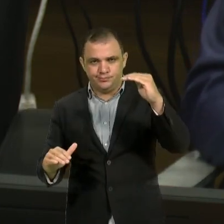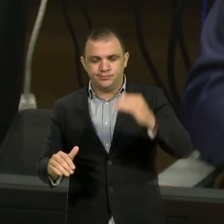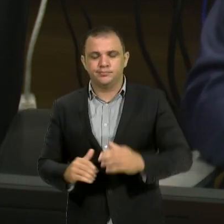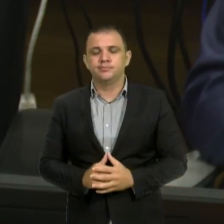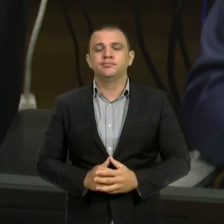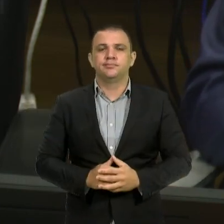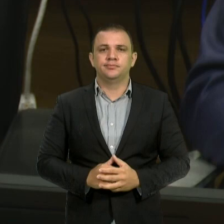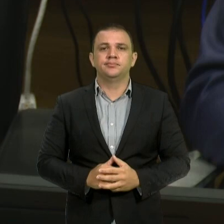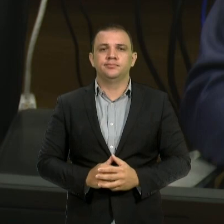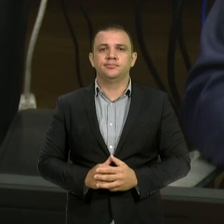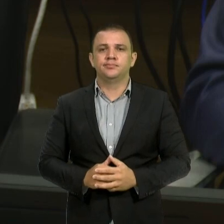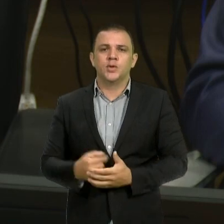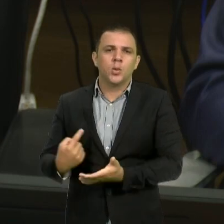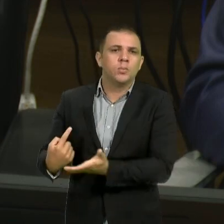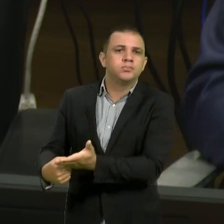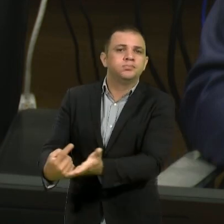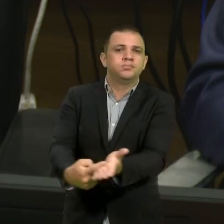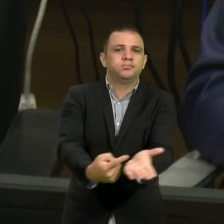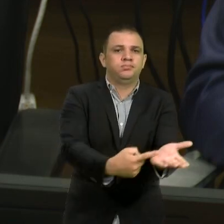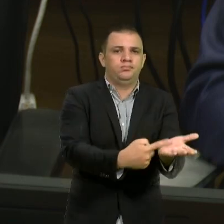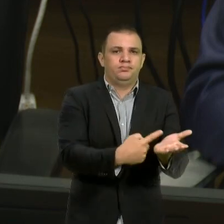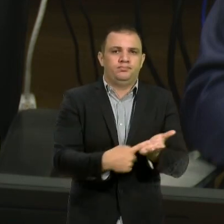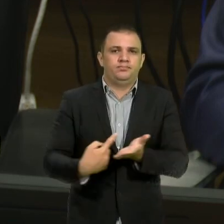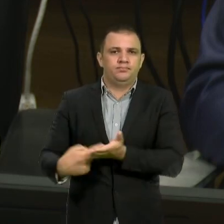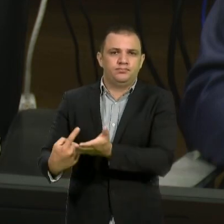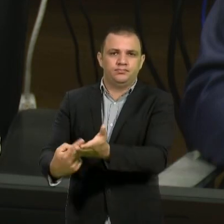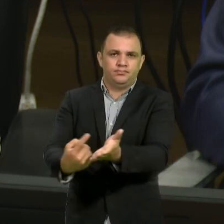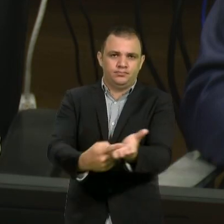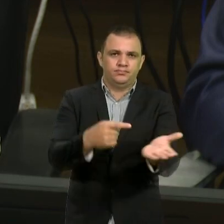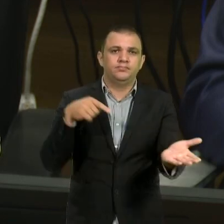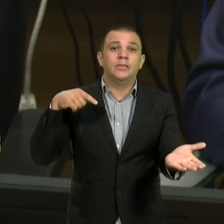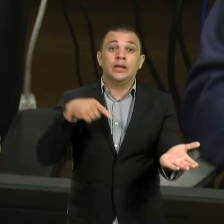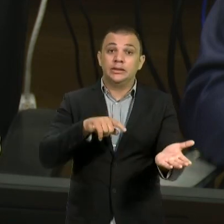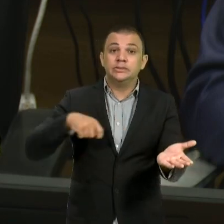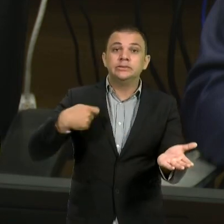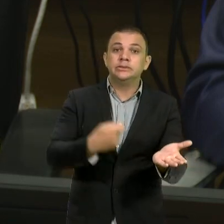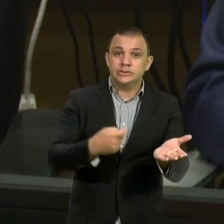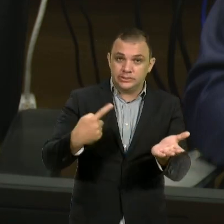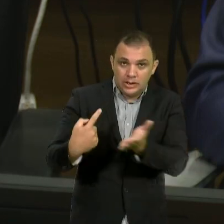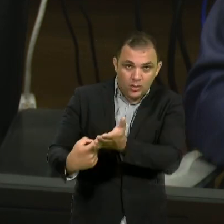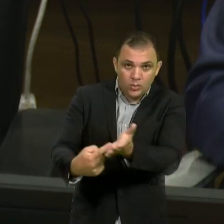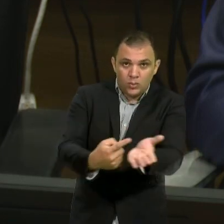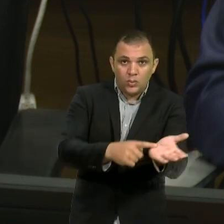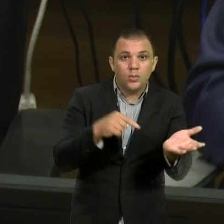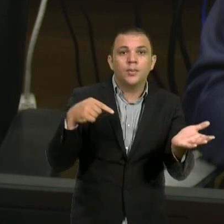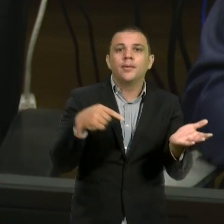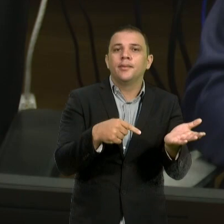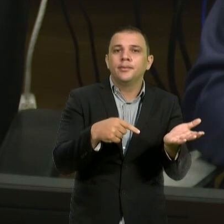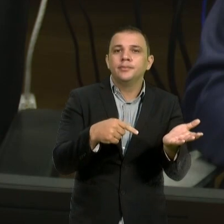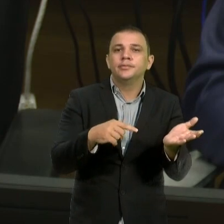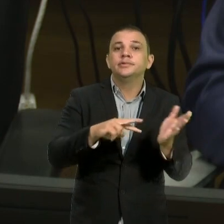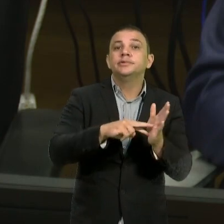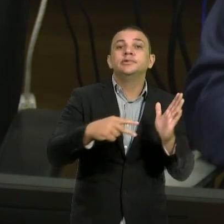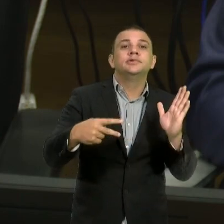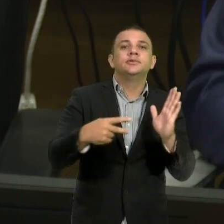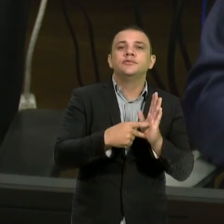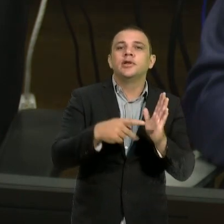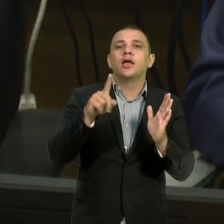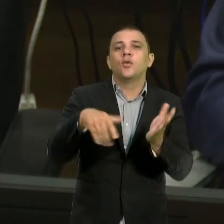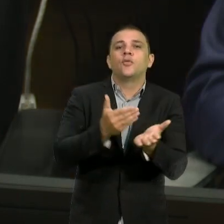Consenso. Essa é a palavra que define, governador, caros amigos, o início da